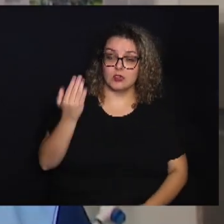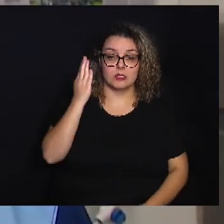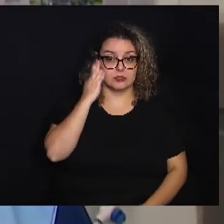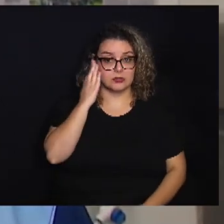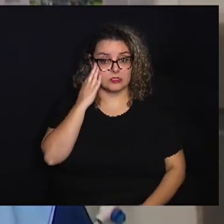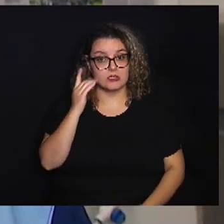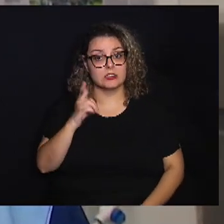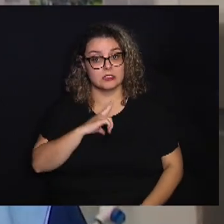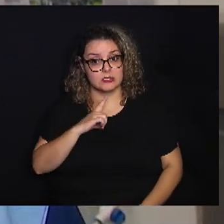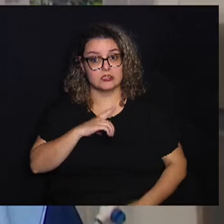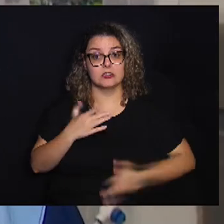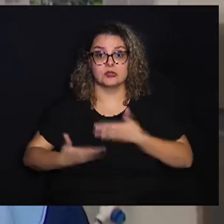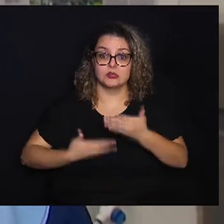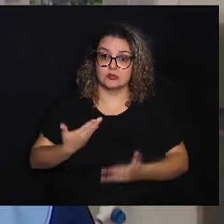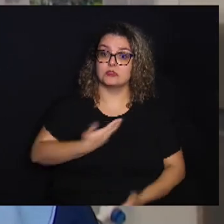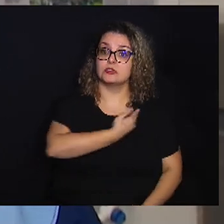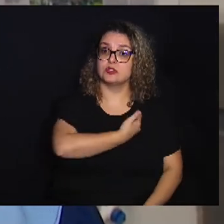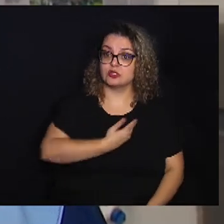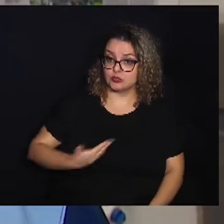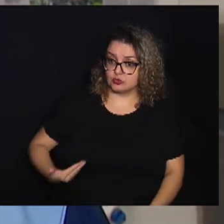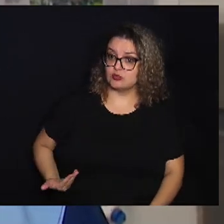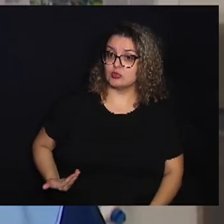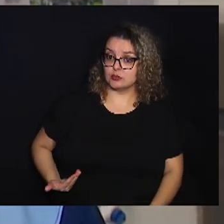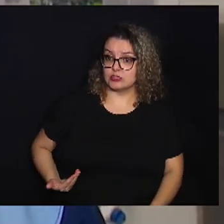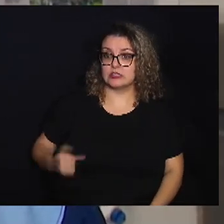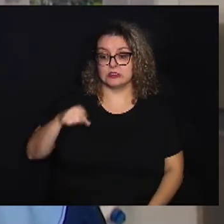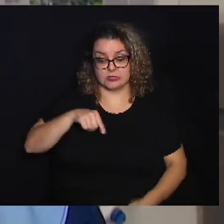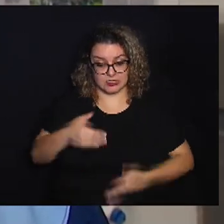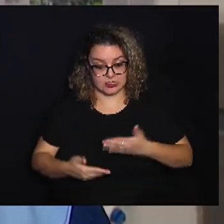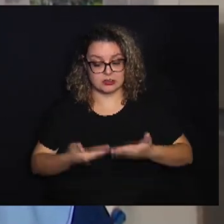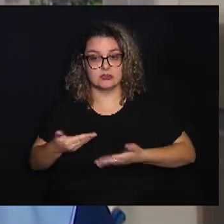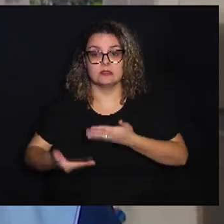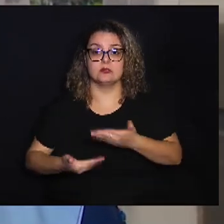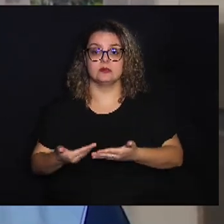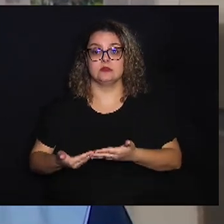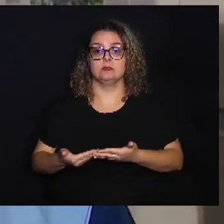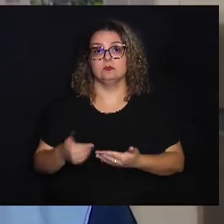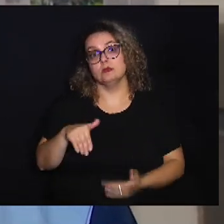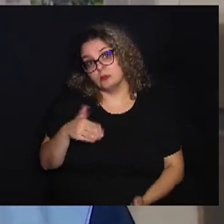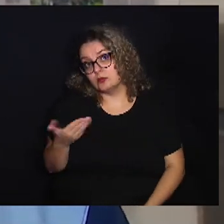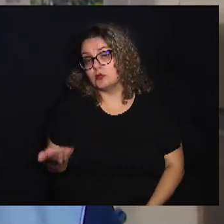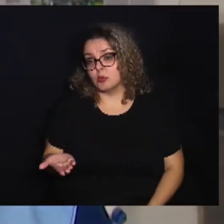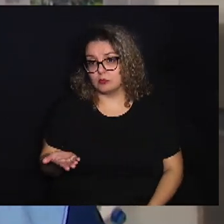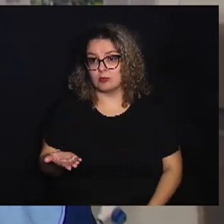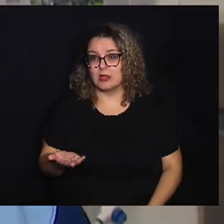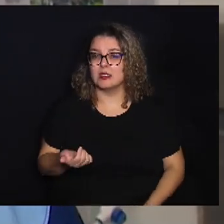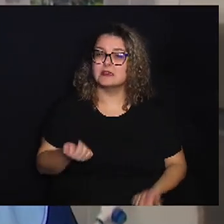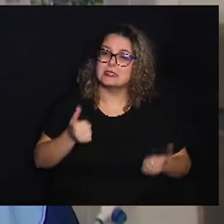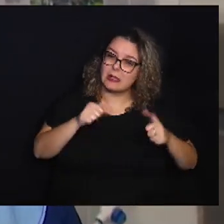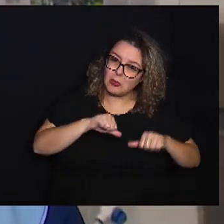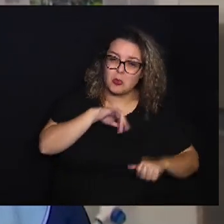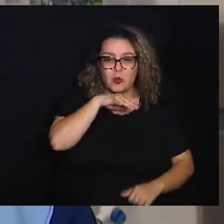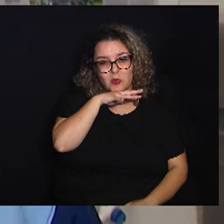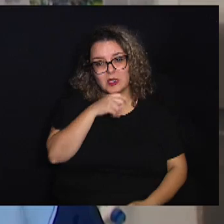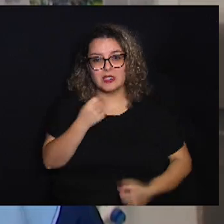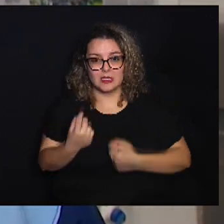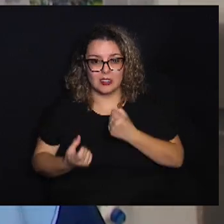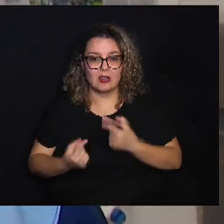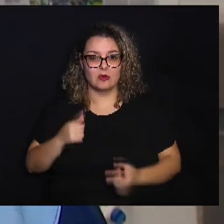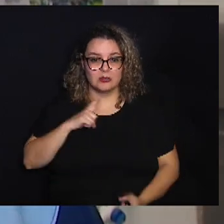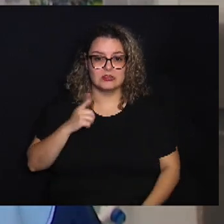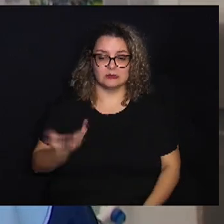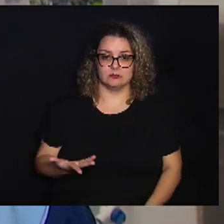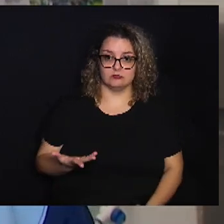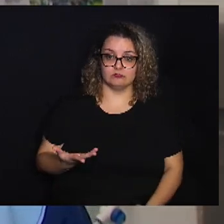que existam serviços públicos, né? E esses serviços, por mais precários que alguns ainda estejam,